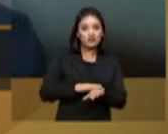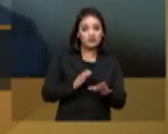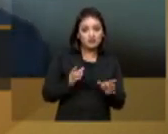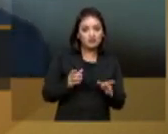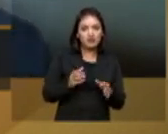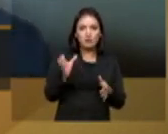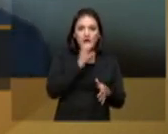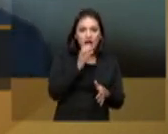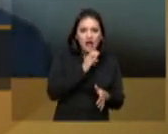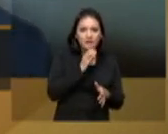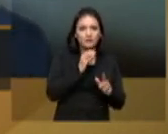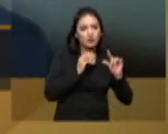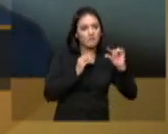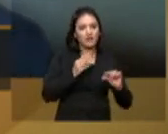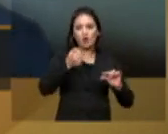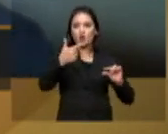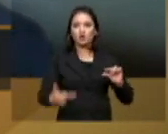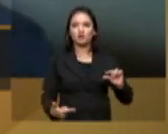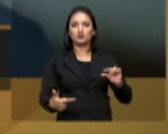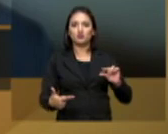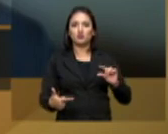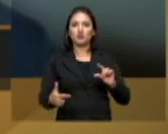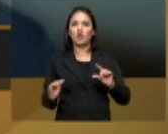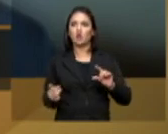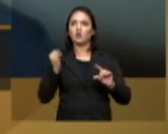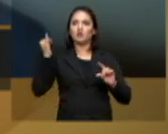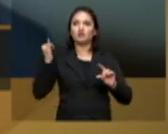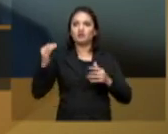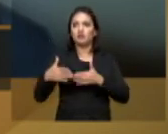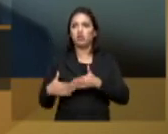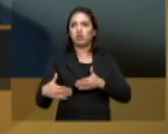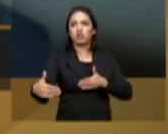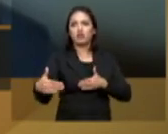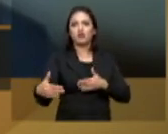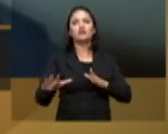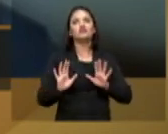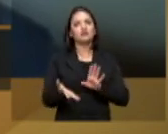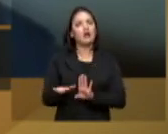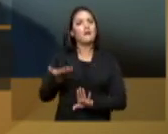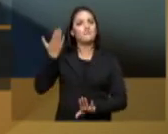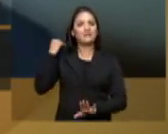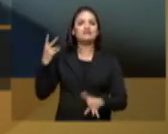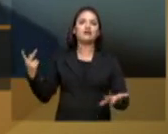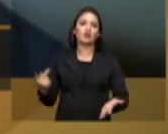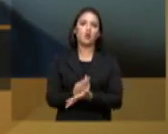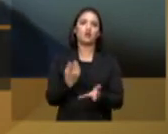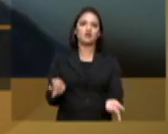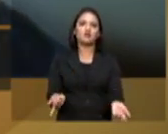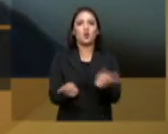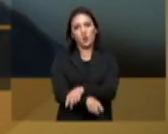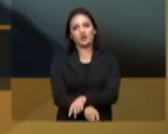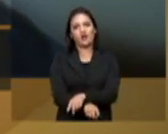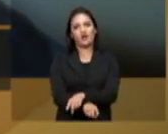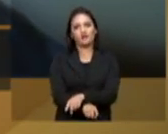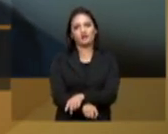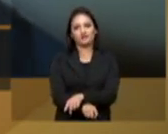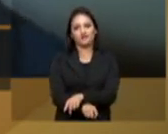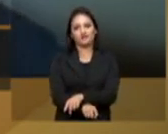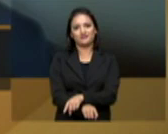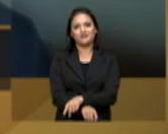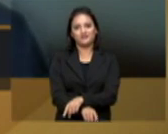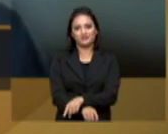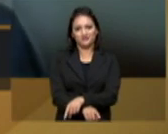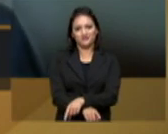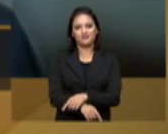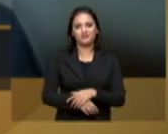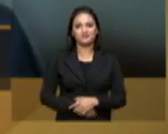juros de longo prazo. Nós vivemos gerações em que os juros de longo prazo eram os menores e